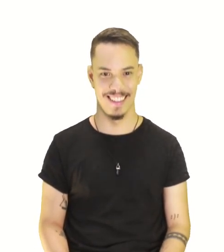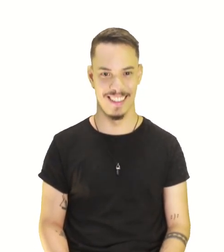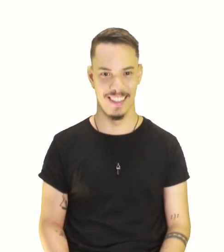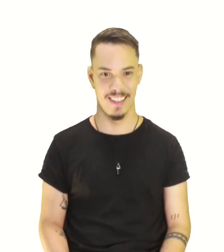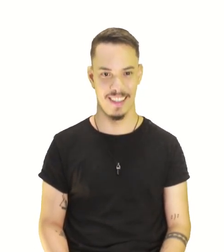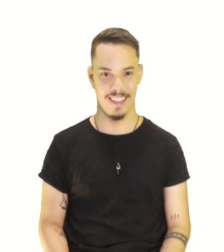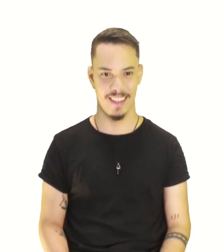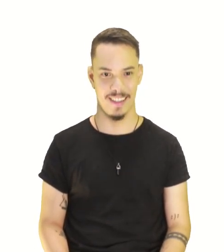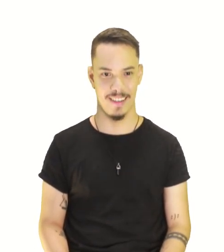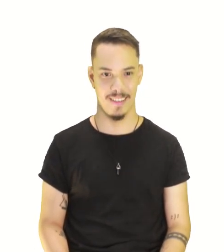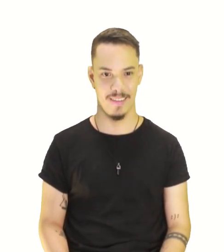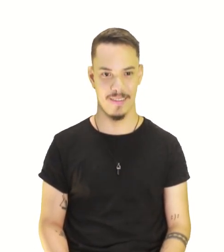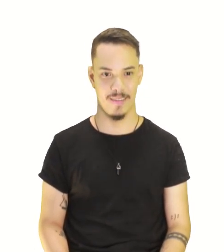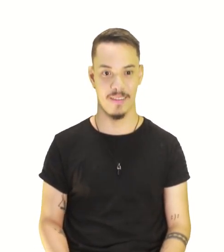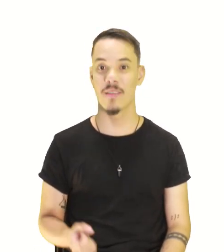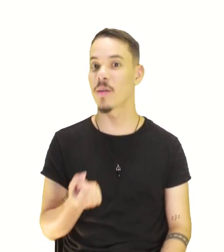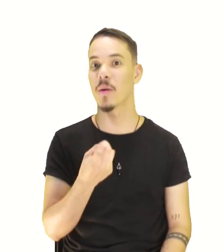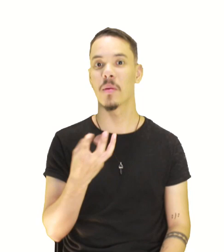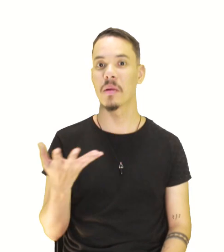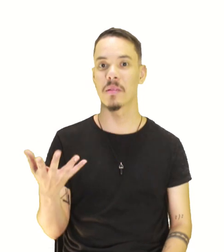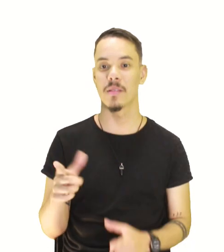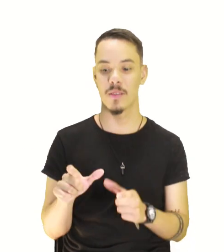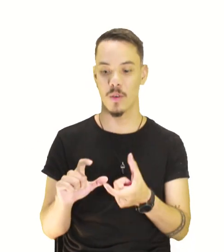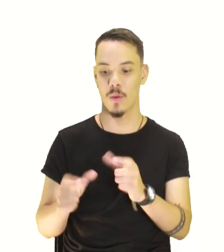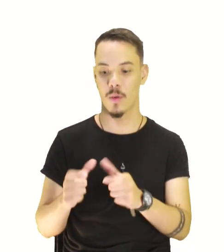Quantos cubos são nessa imagem?